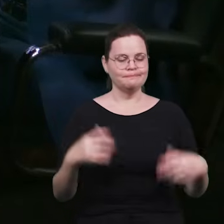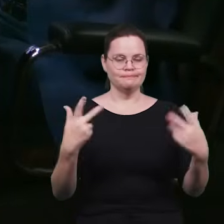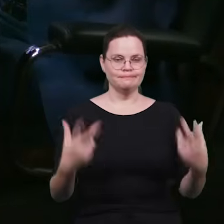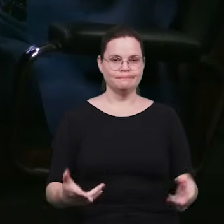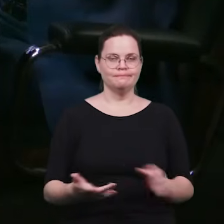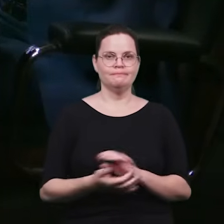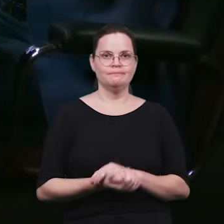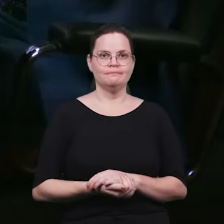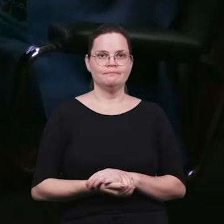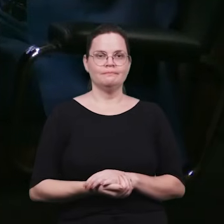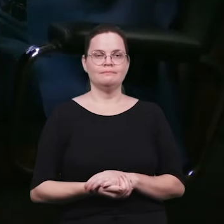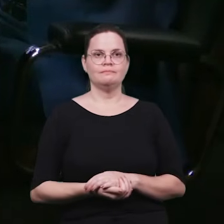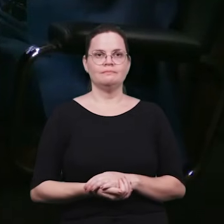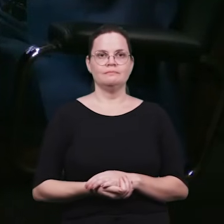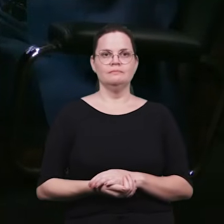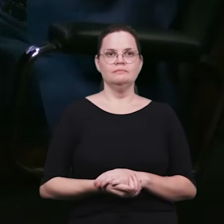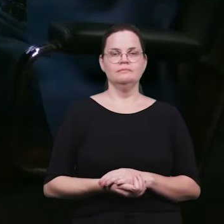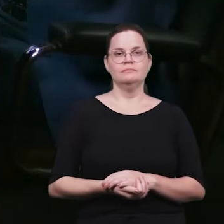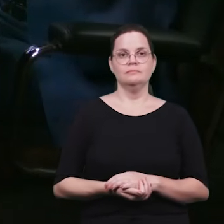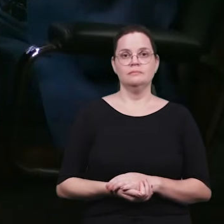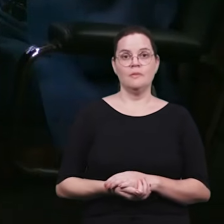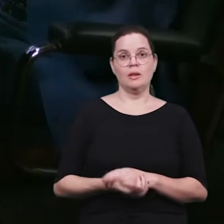tem idade,